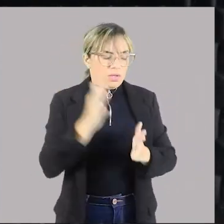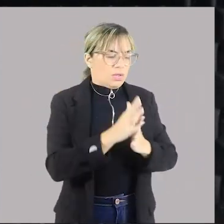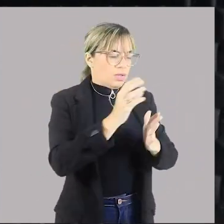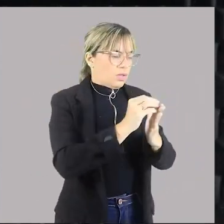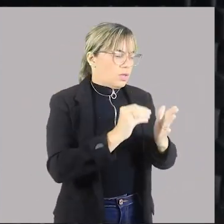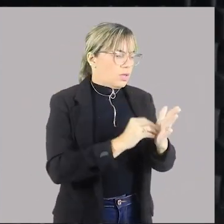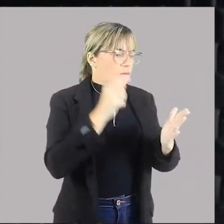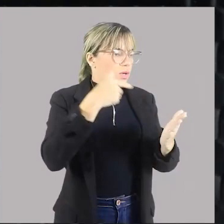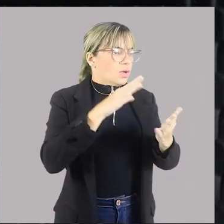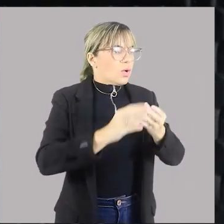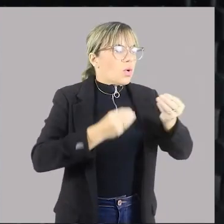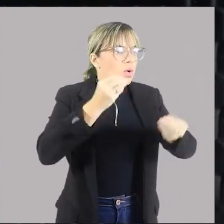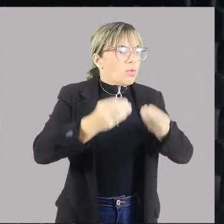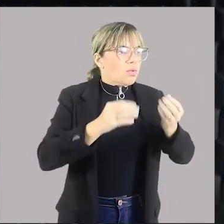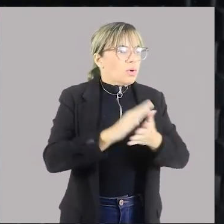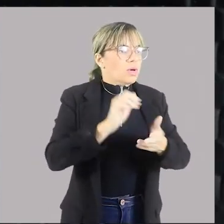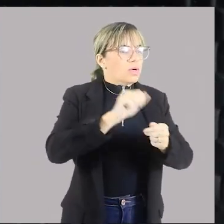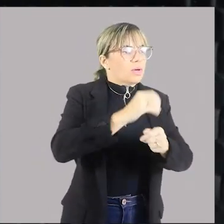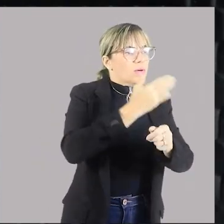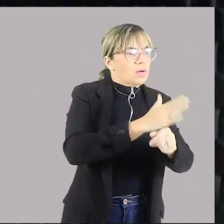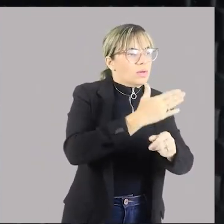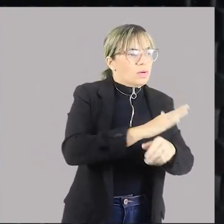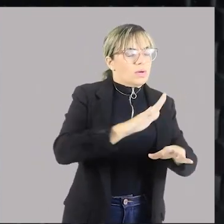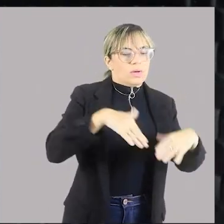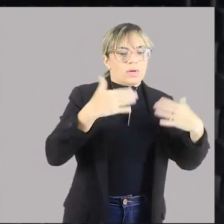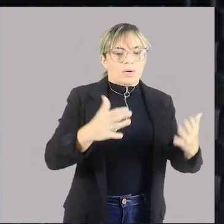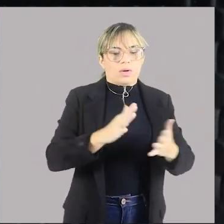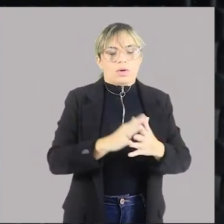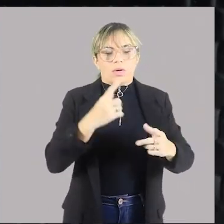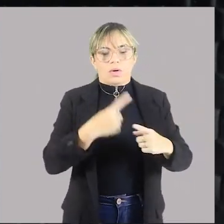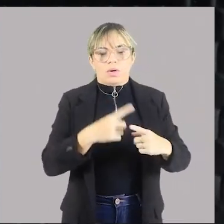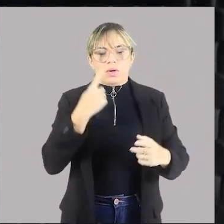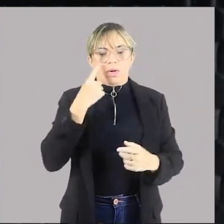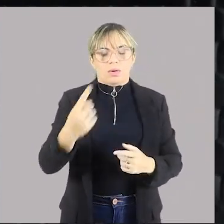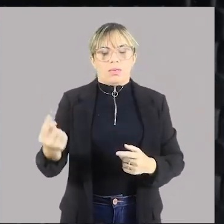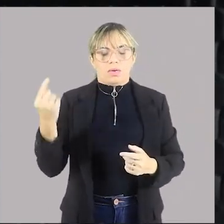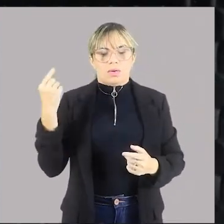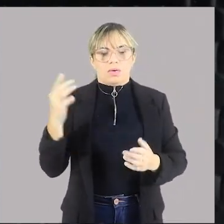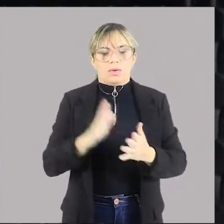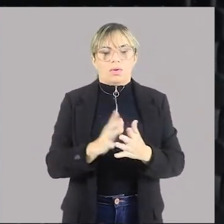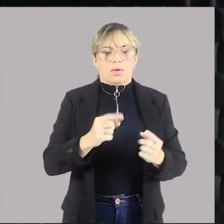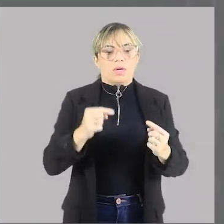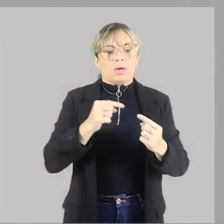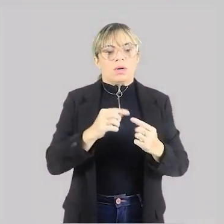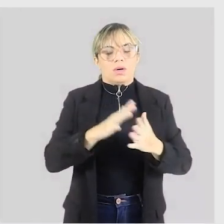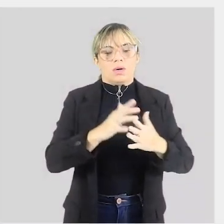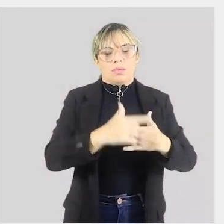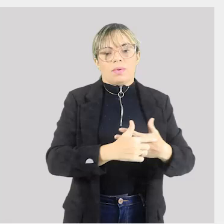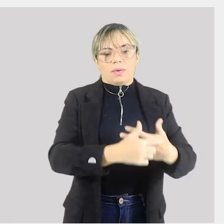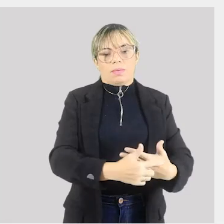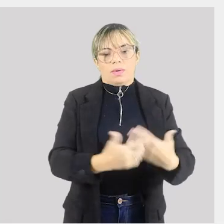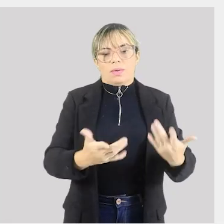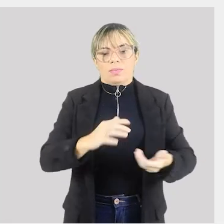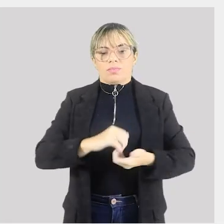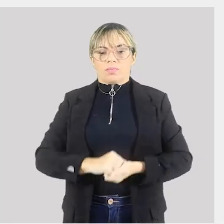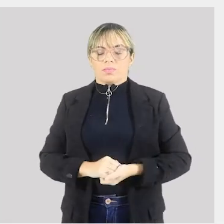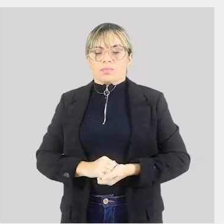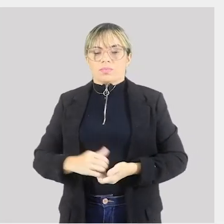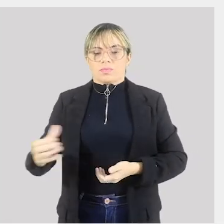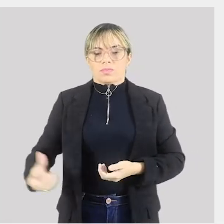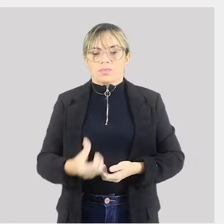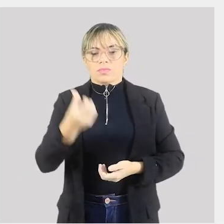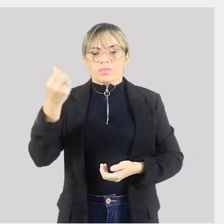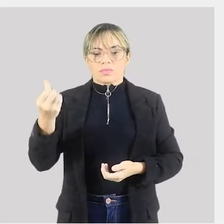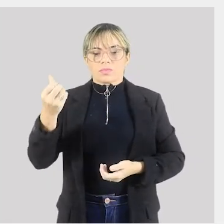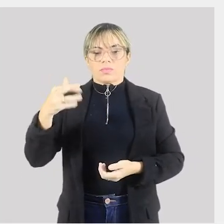conteúdo dessa atuação estatal, certo? Qual é o conteúdo da atuação estatal? Para que serve esse estudo? Critério residual.